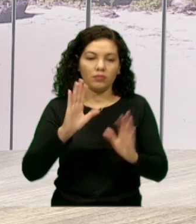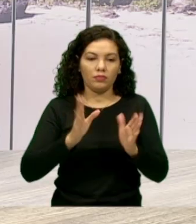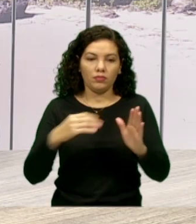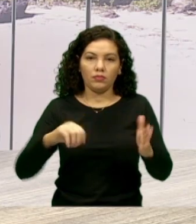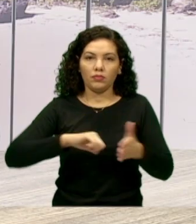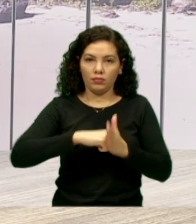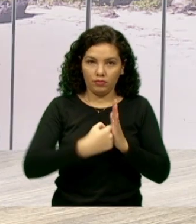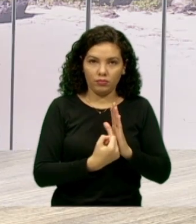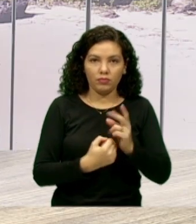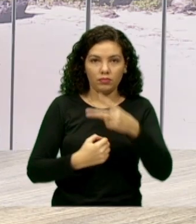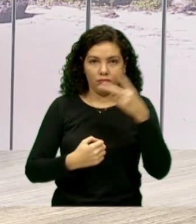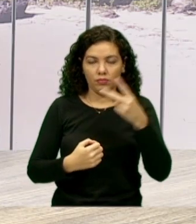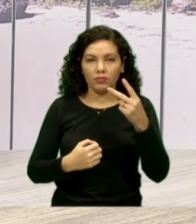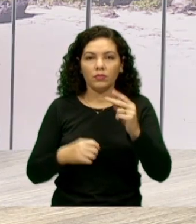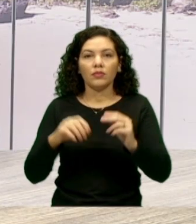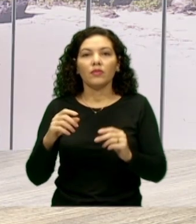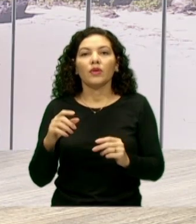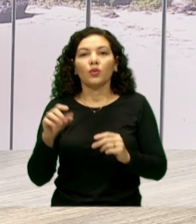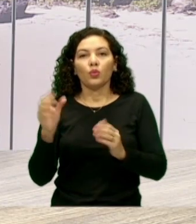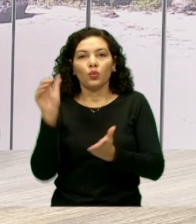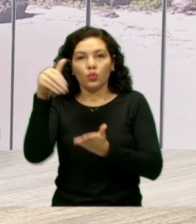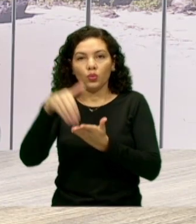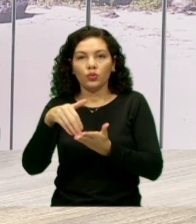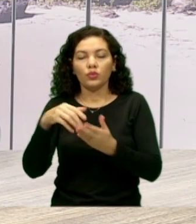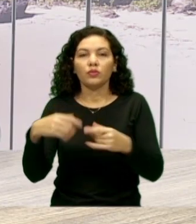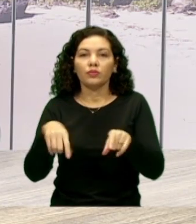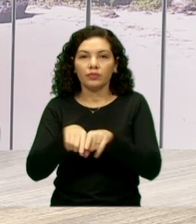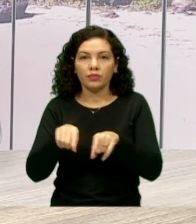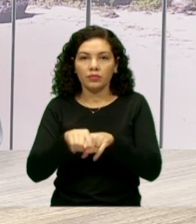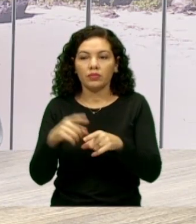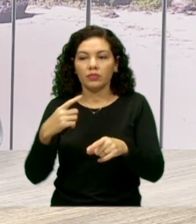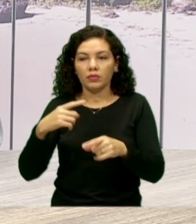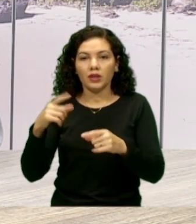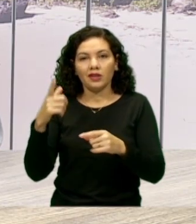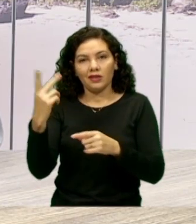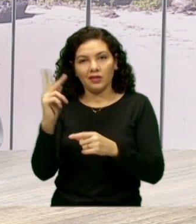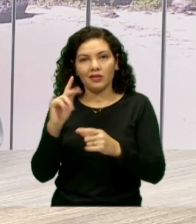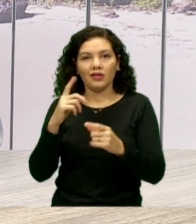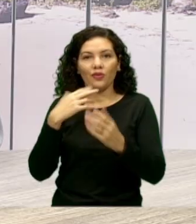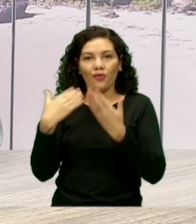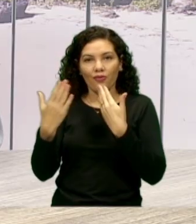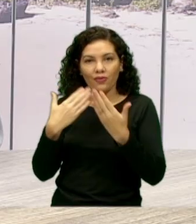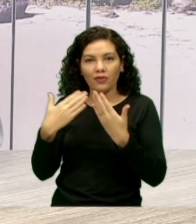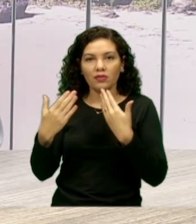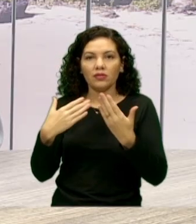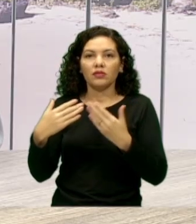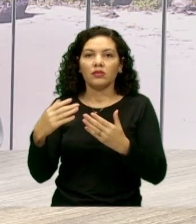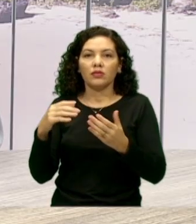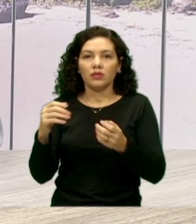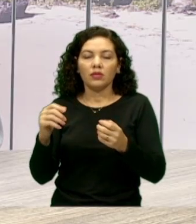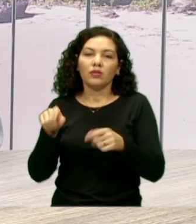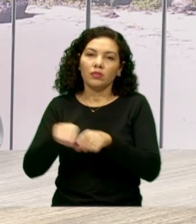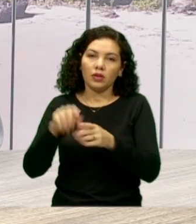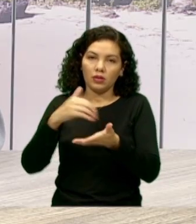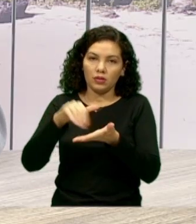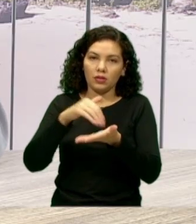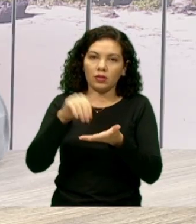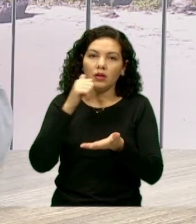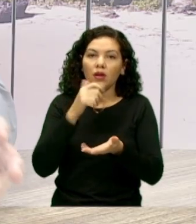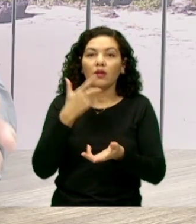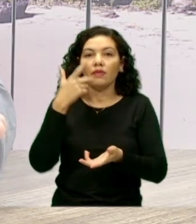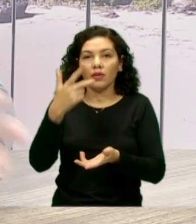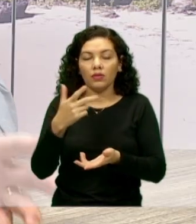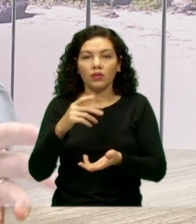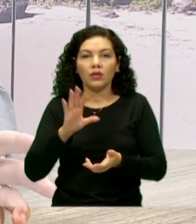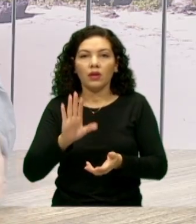último, inclusive, a nossa conversa até foi uma conversa, até a própria secretária falou que, mas